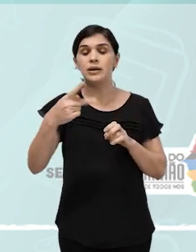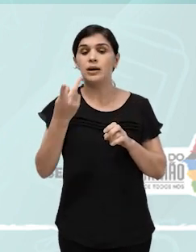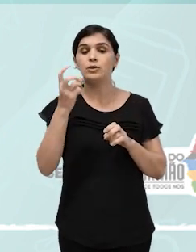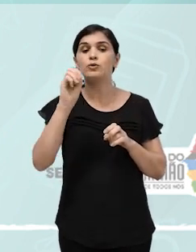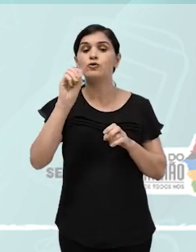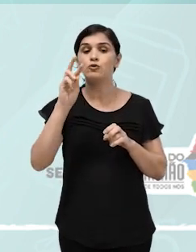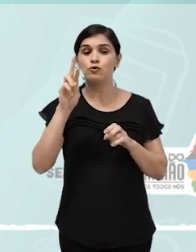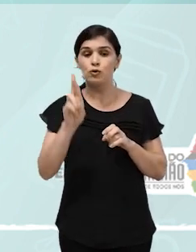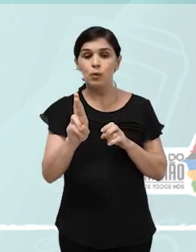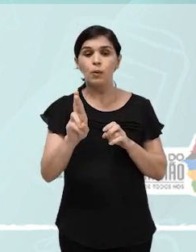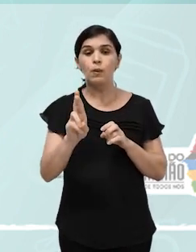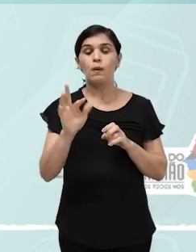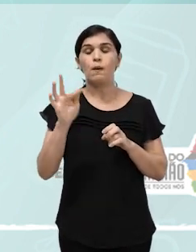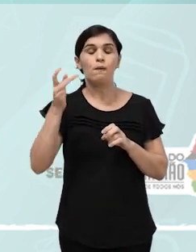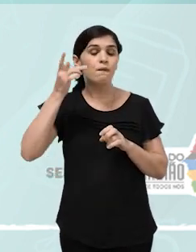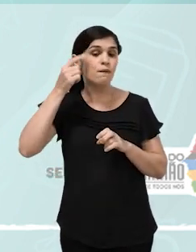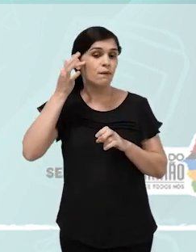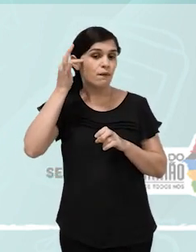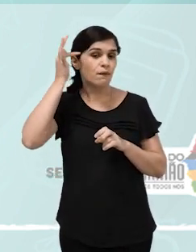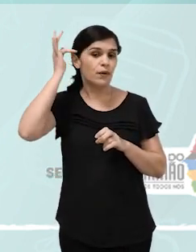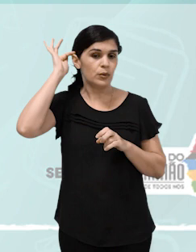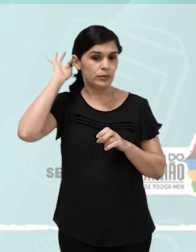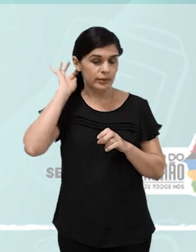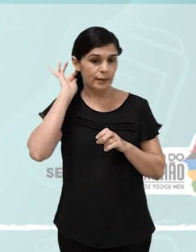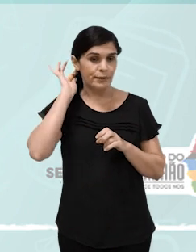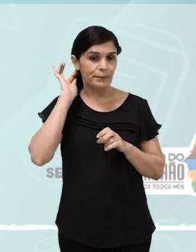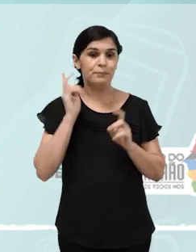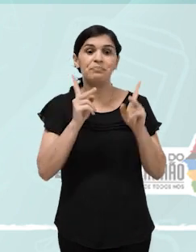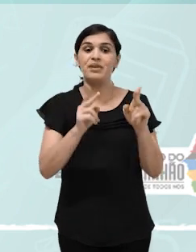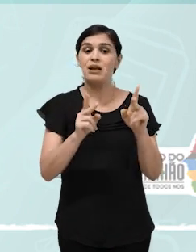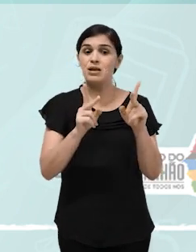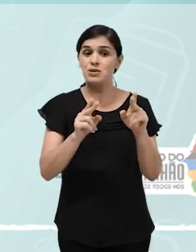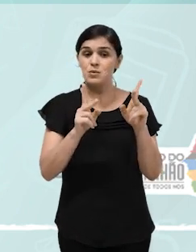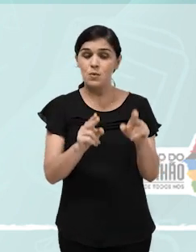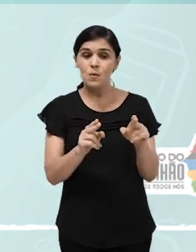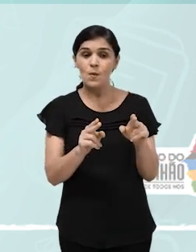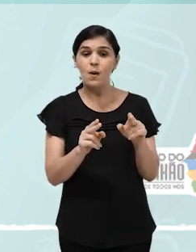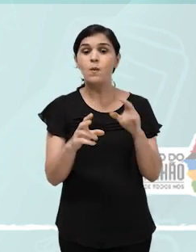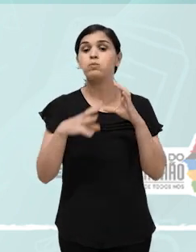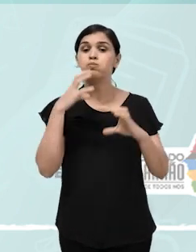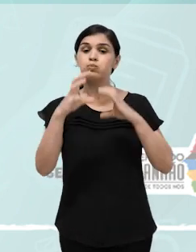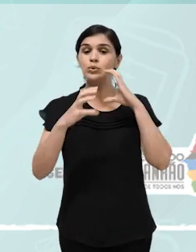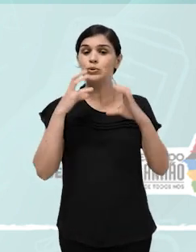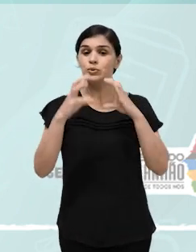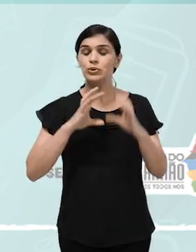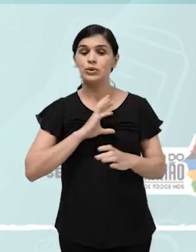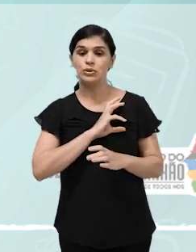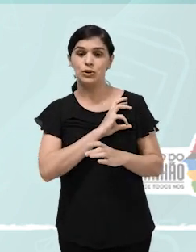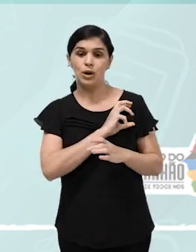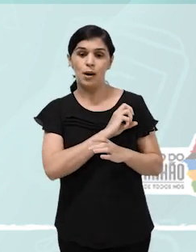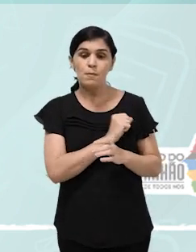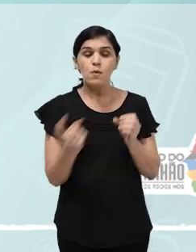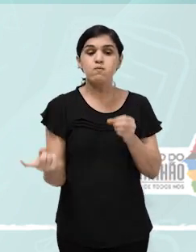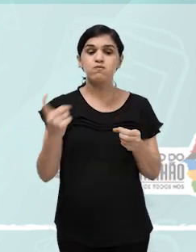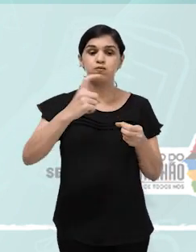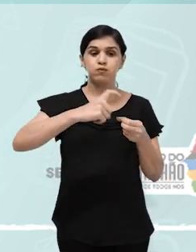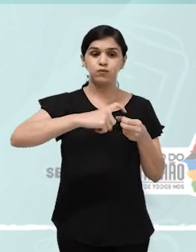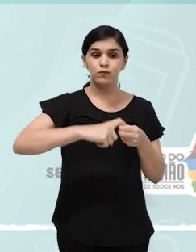Média. Nele, assim como nas cantigas de amor, a ideia de poder retoma o conceito de